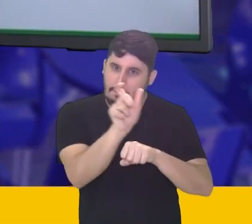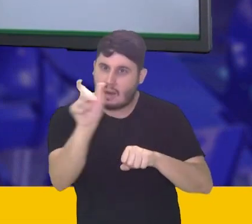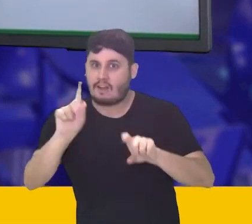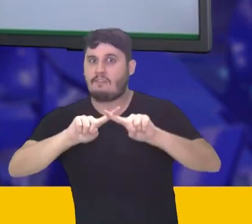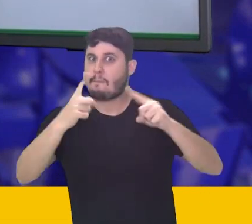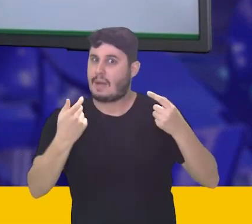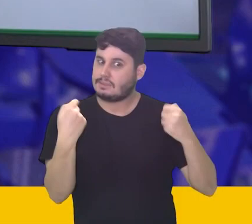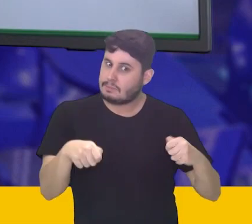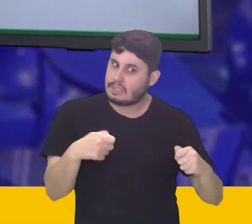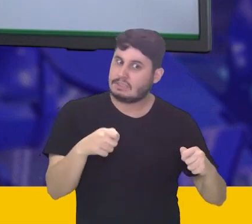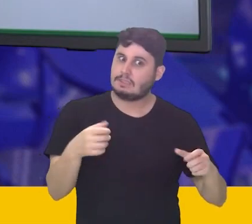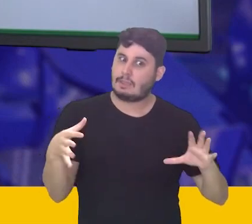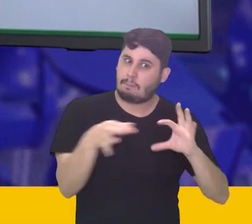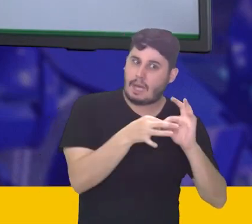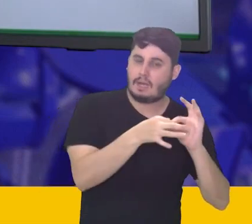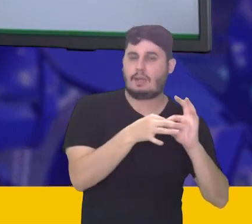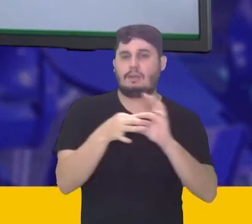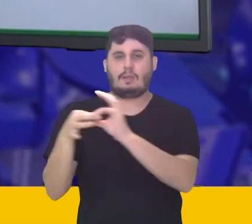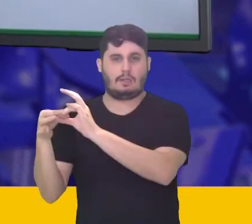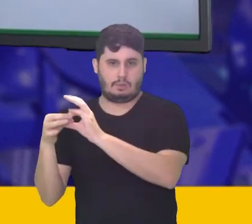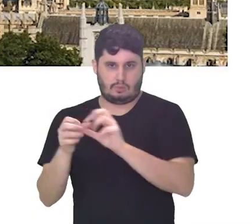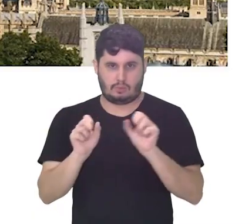completo. Right? Ok?